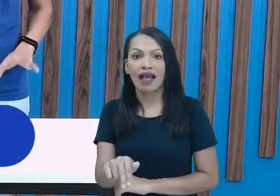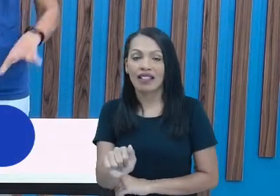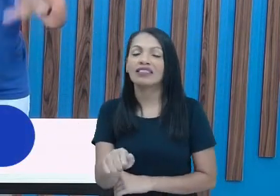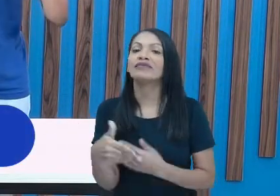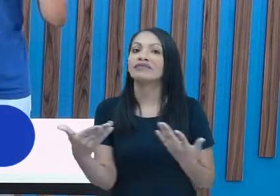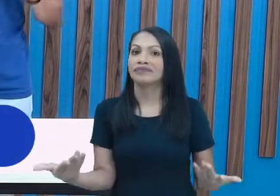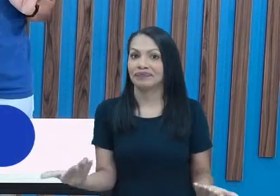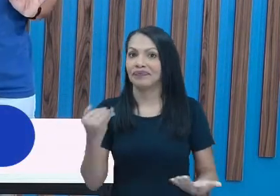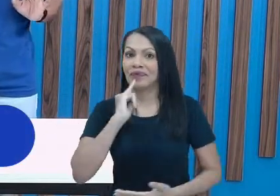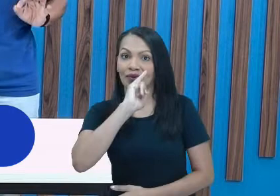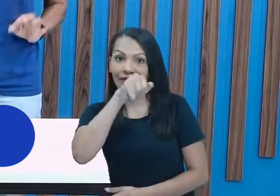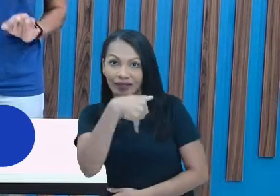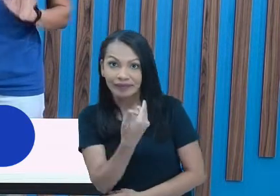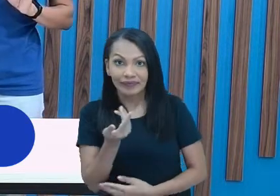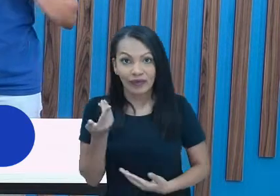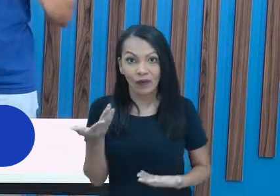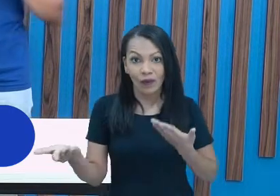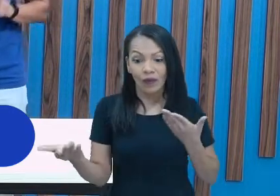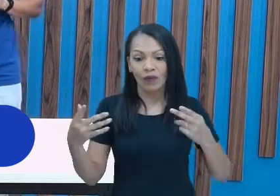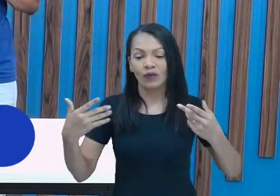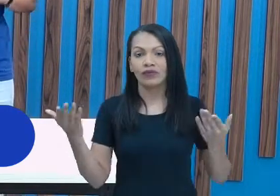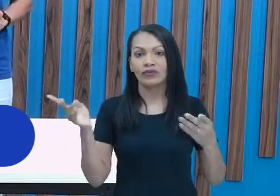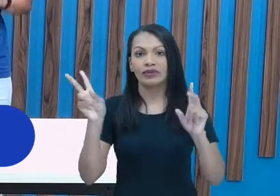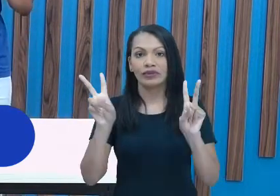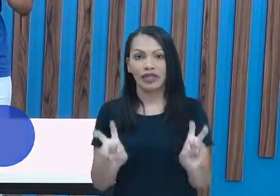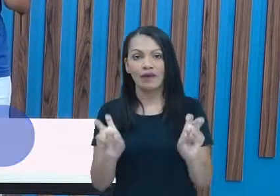de hoje é comparação de